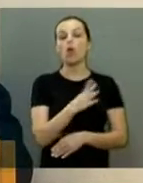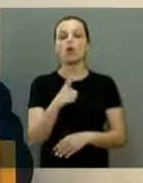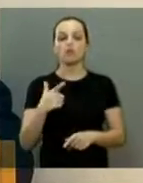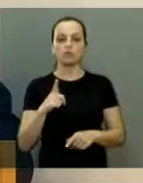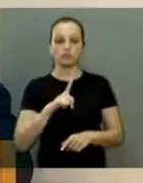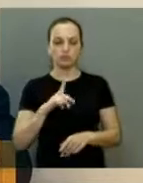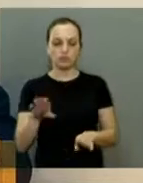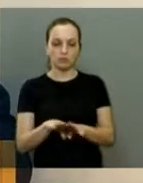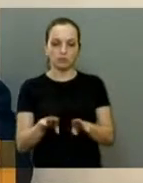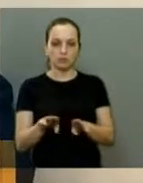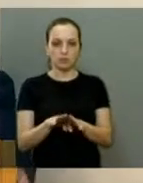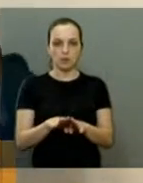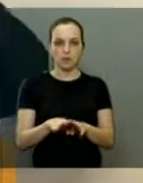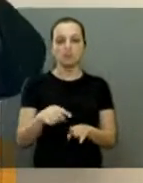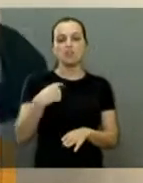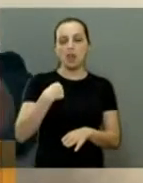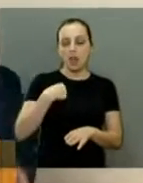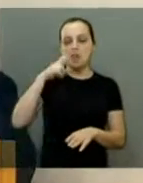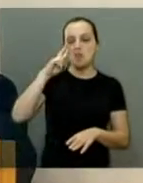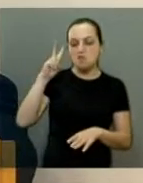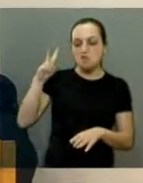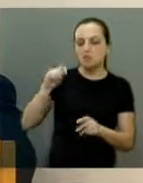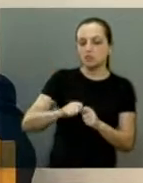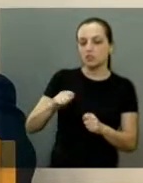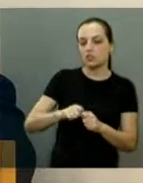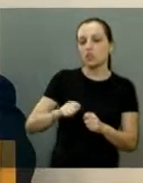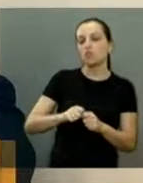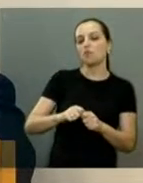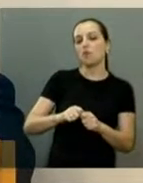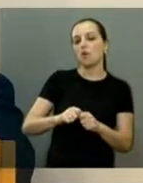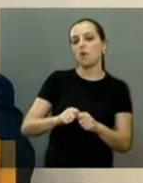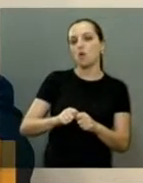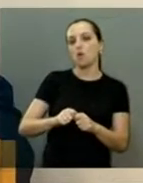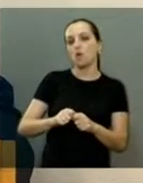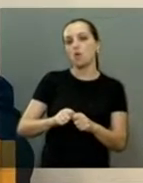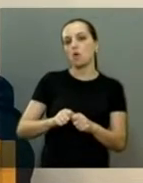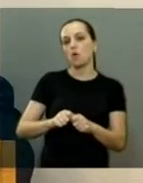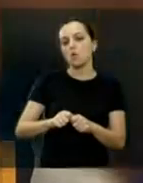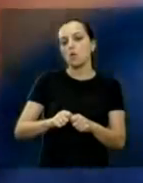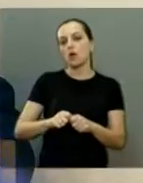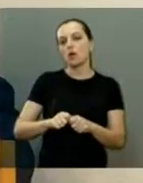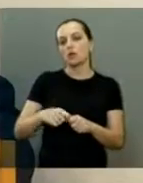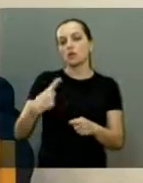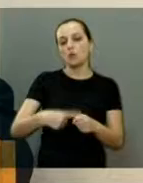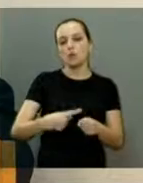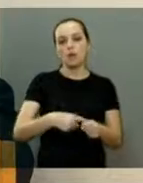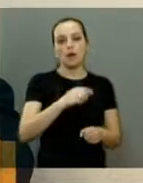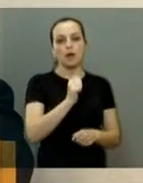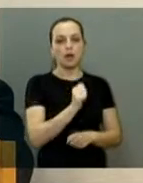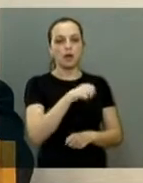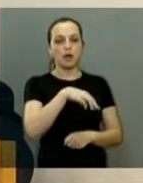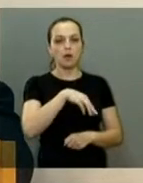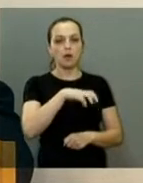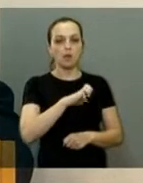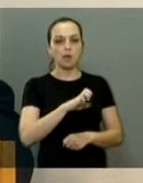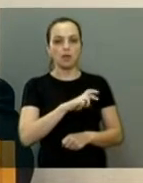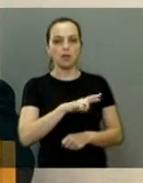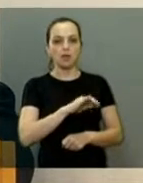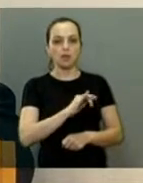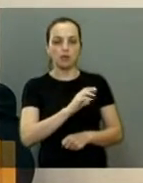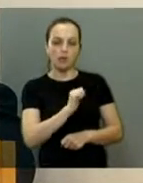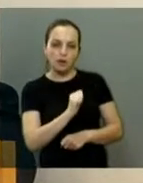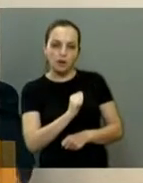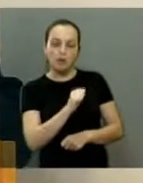porque eu vi o que foi feito é na unidade básica do jardim américa é o que foi feito lá lá era